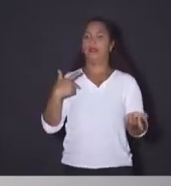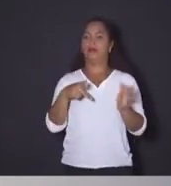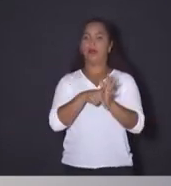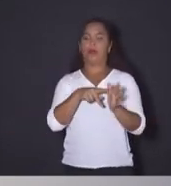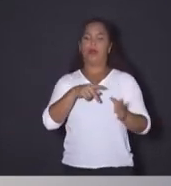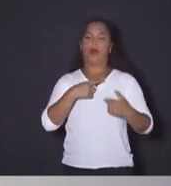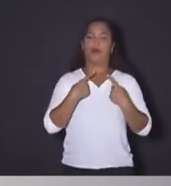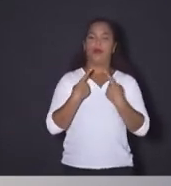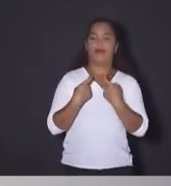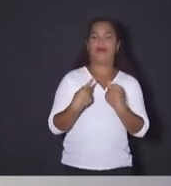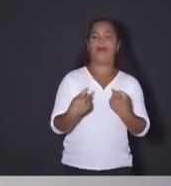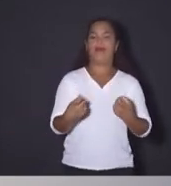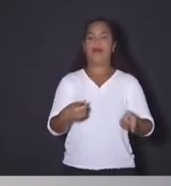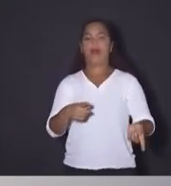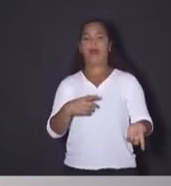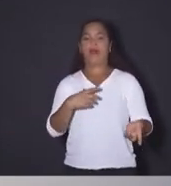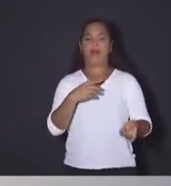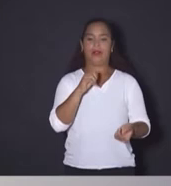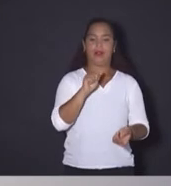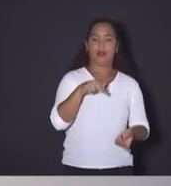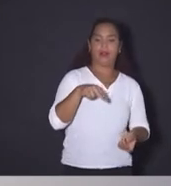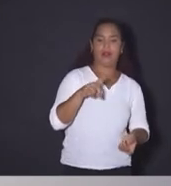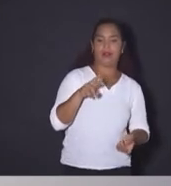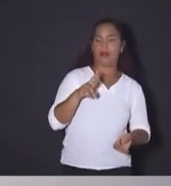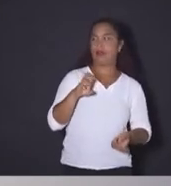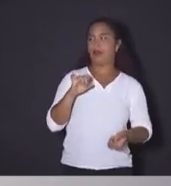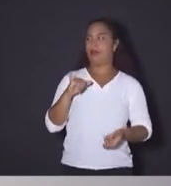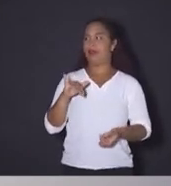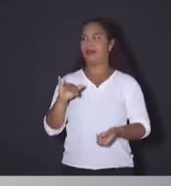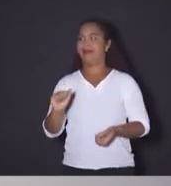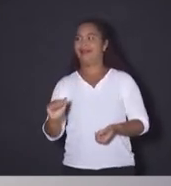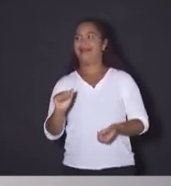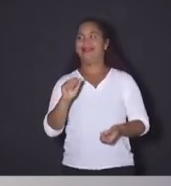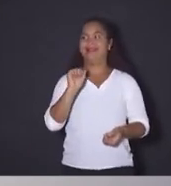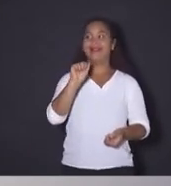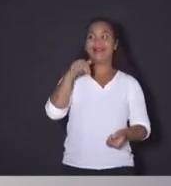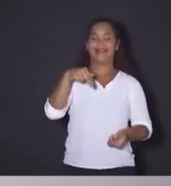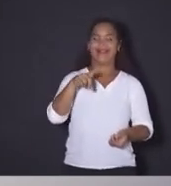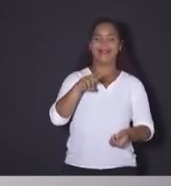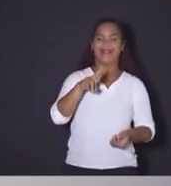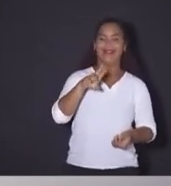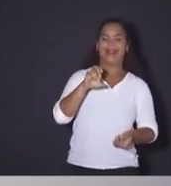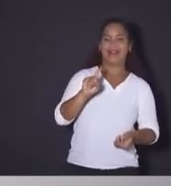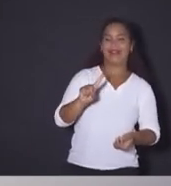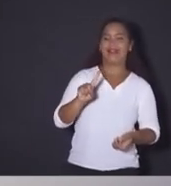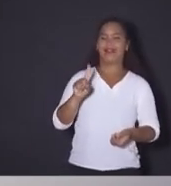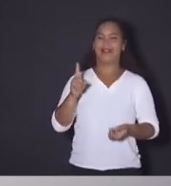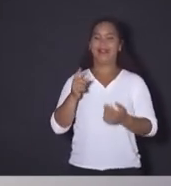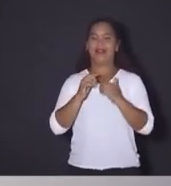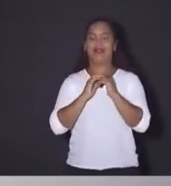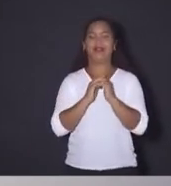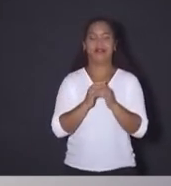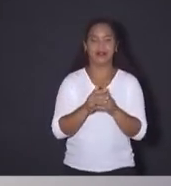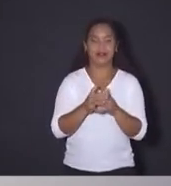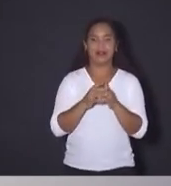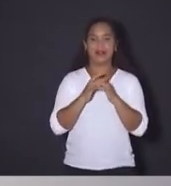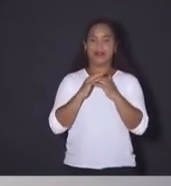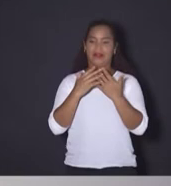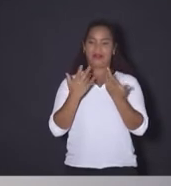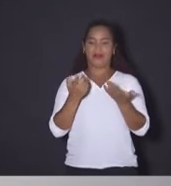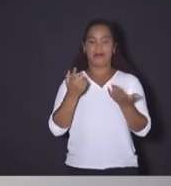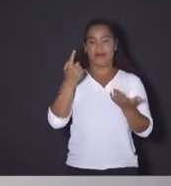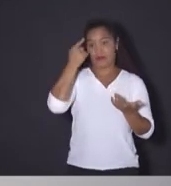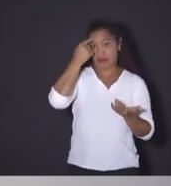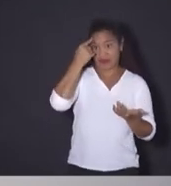violenta as pessoas são andré e andré marques e márcio as pessoas não são disléxico autista deprimido maníaco